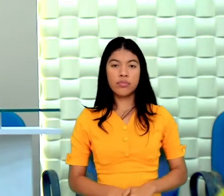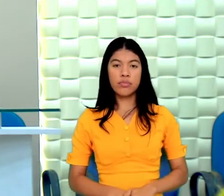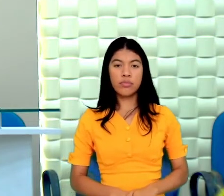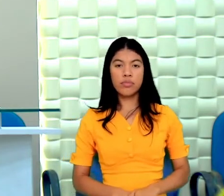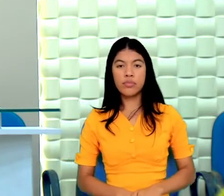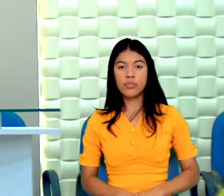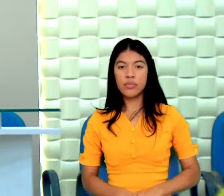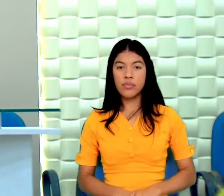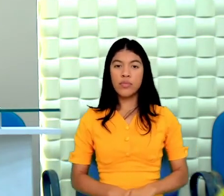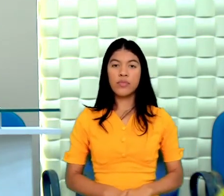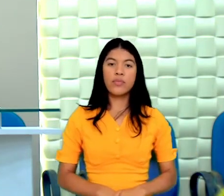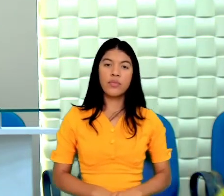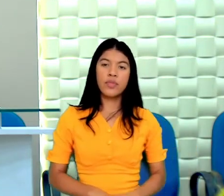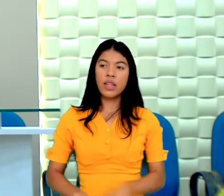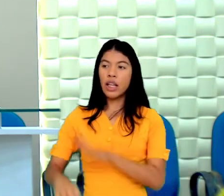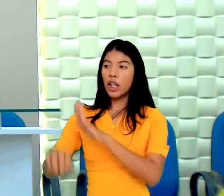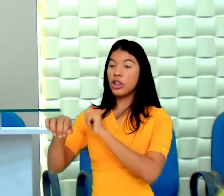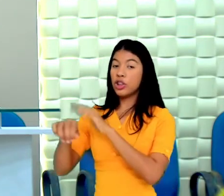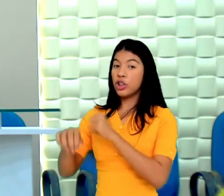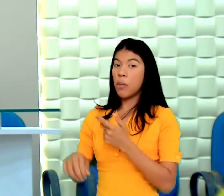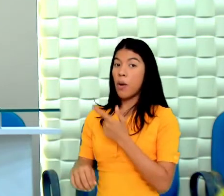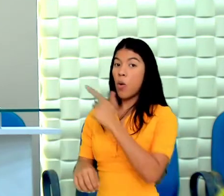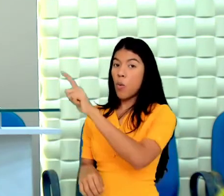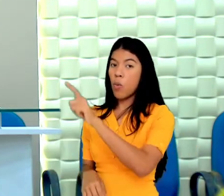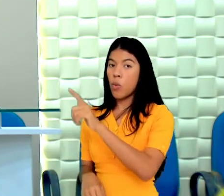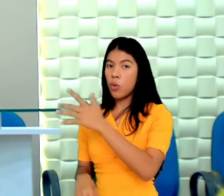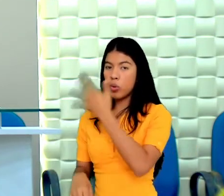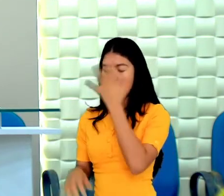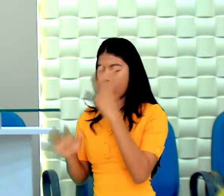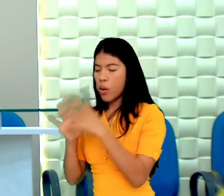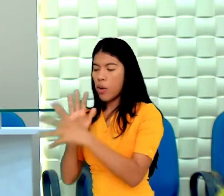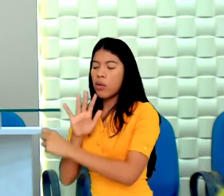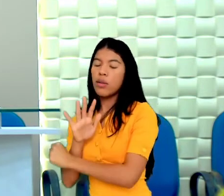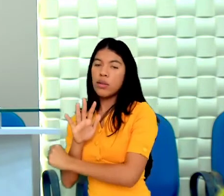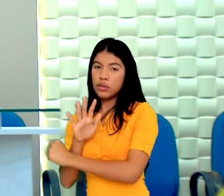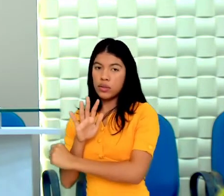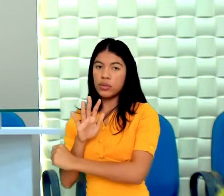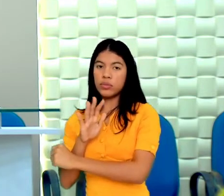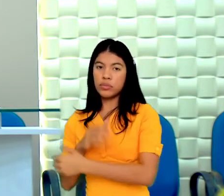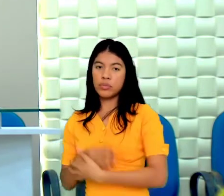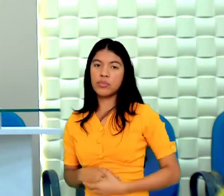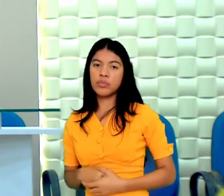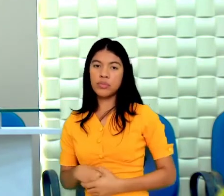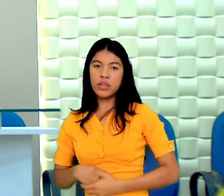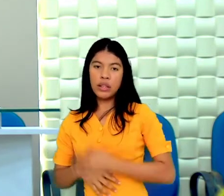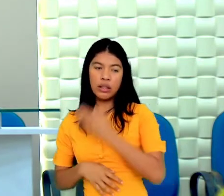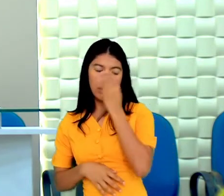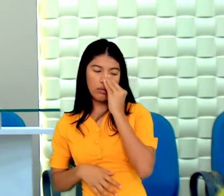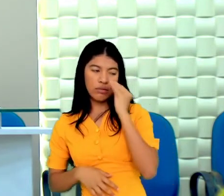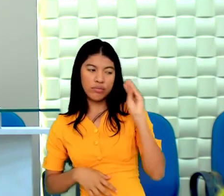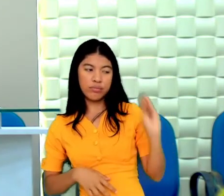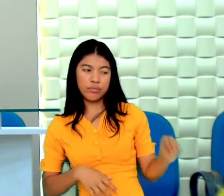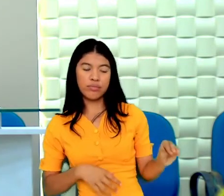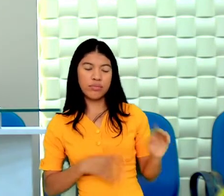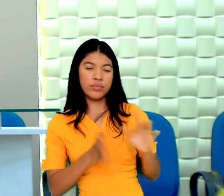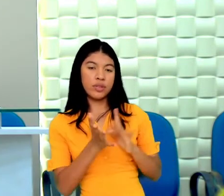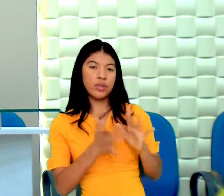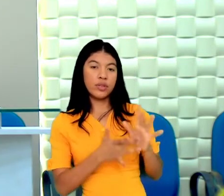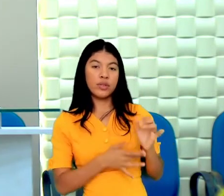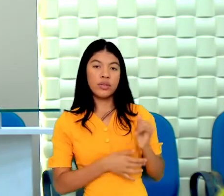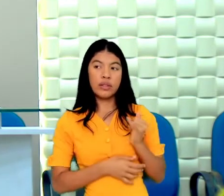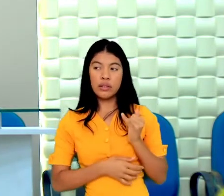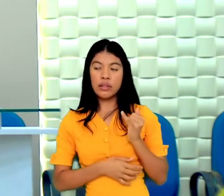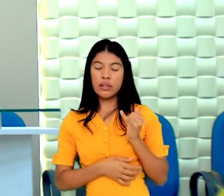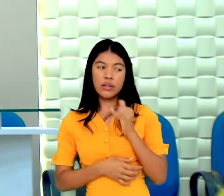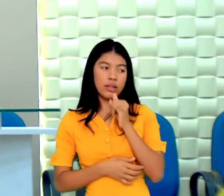do outro ladrão que tinha entrado no grupo daqueles que desdenhavam de Jesus. Ele diz: